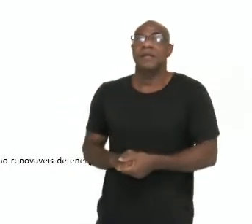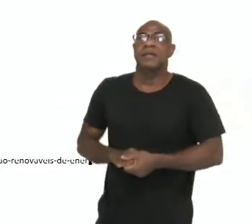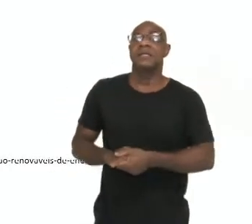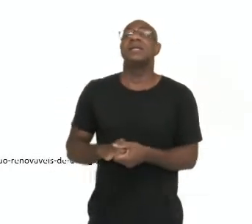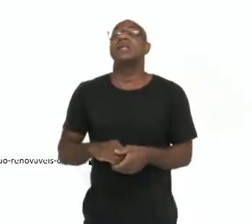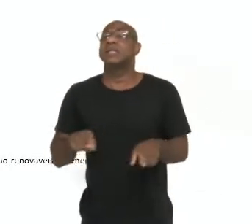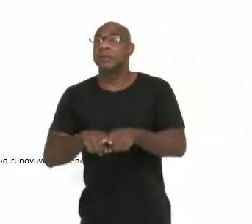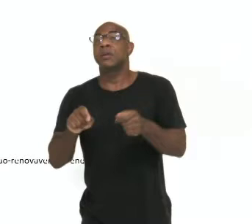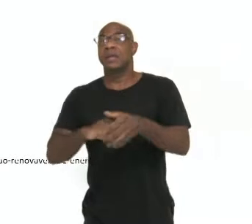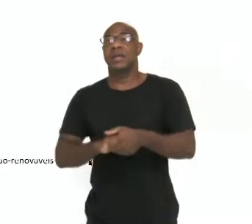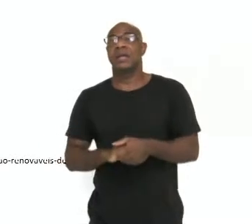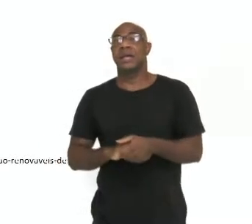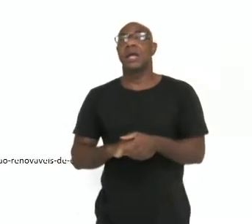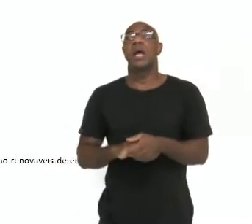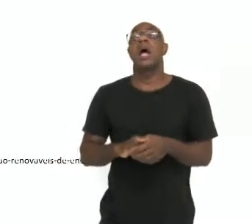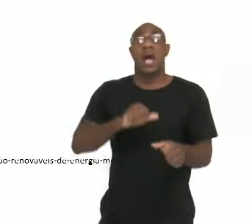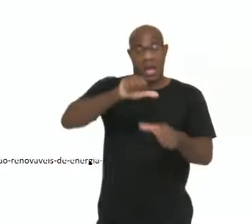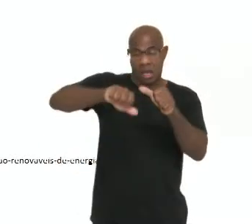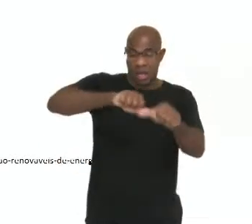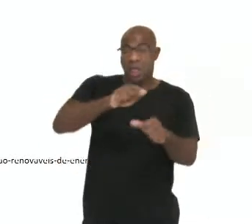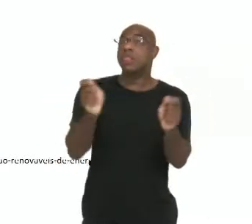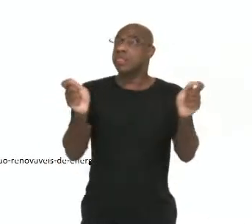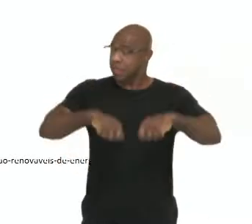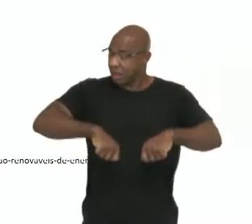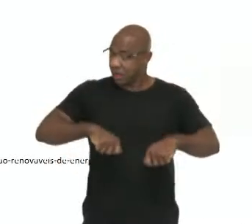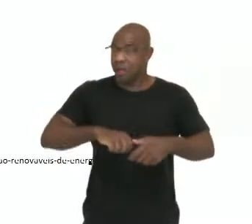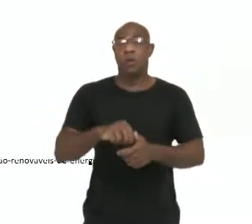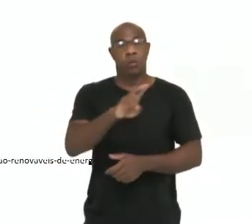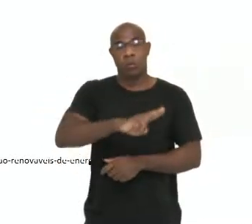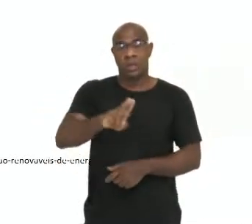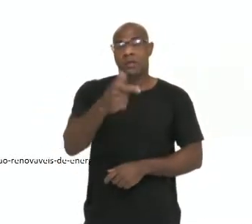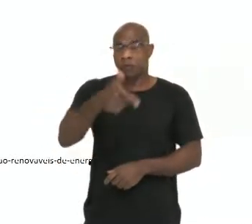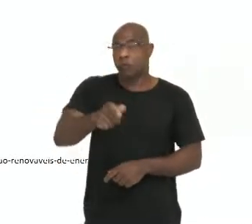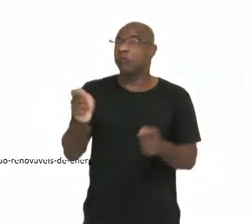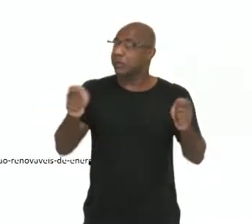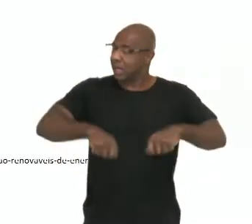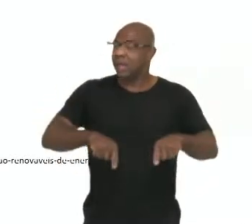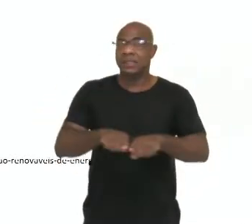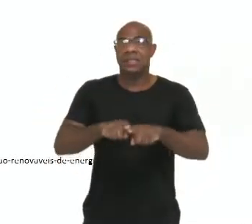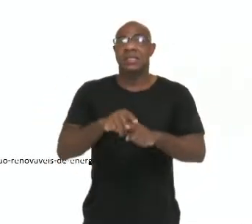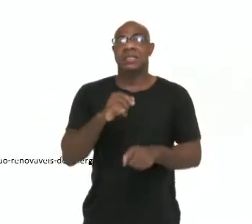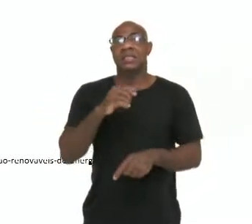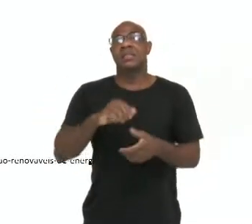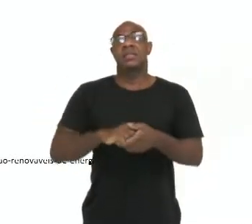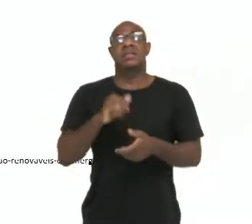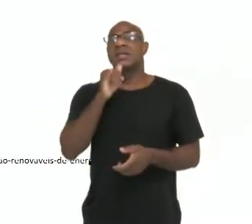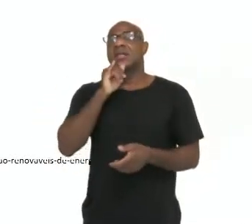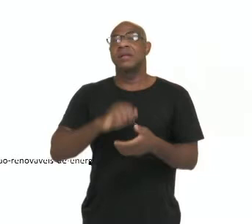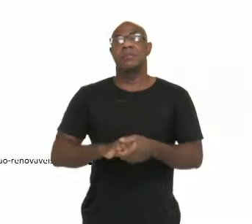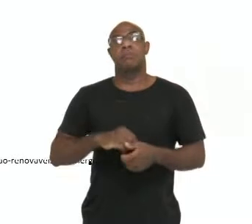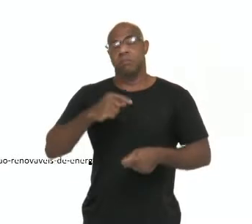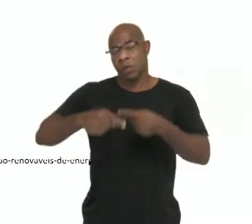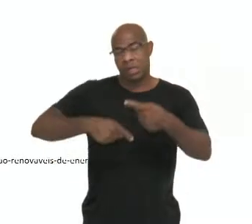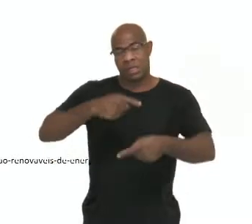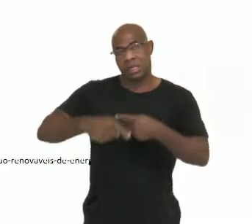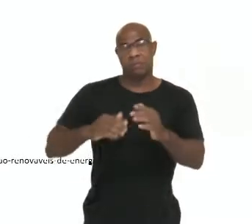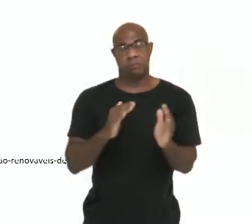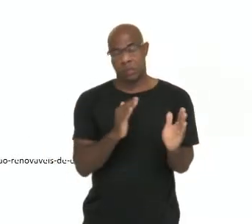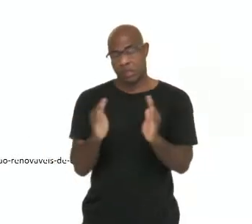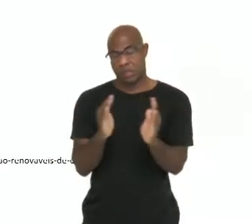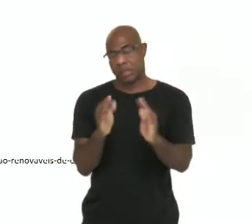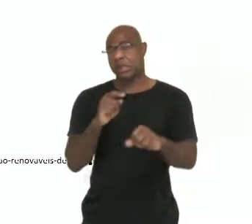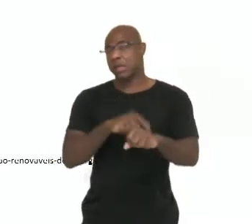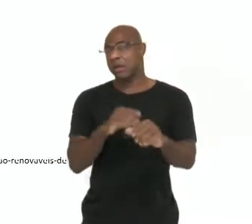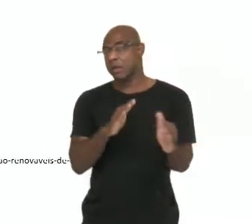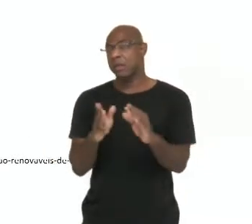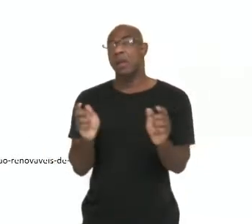renováveis são recursos finitos ou esgotáveis, pois dependem de processos em escala de tempo geológica